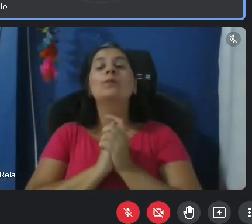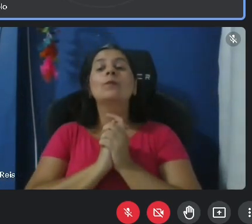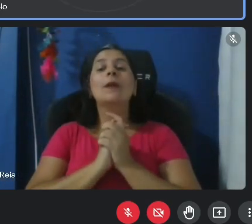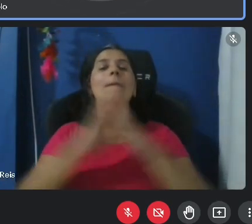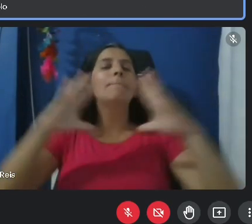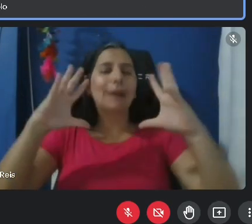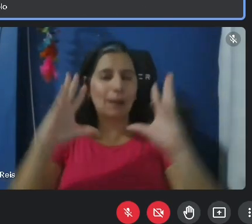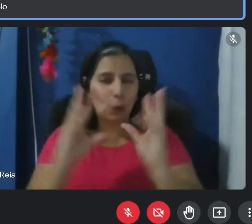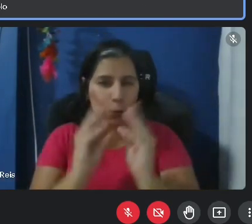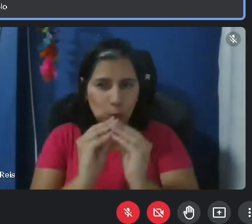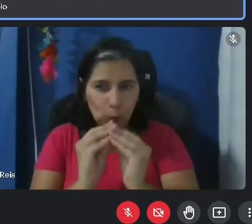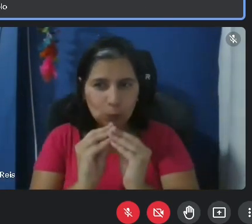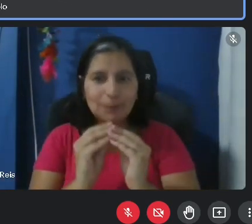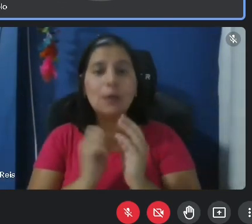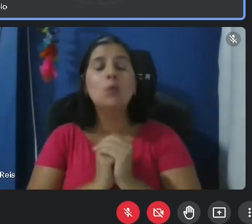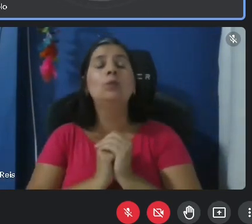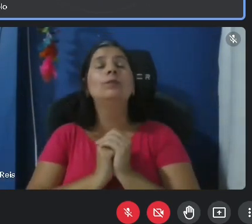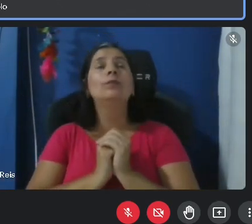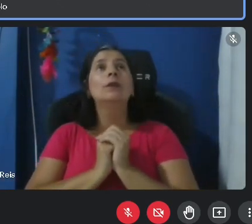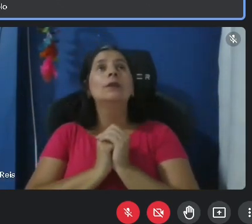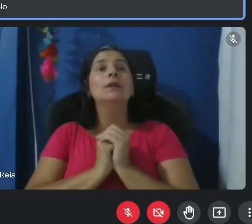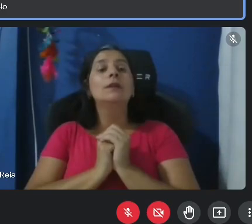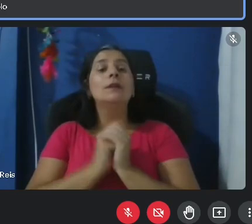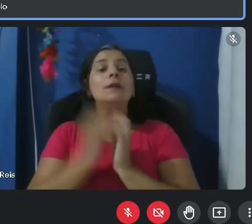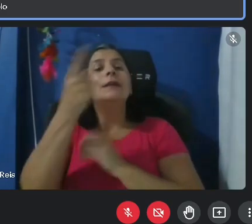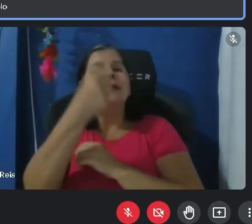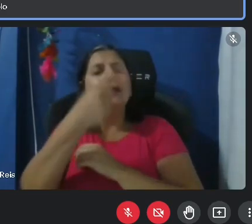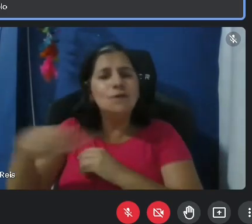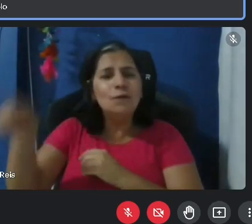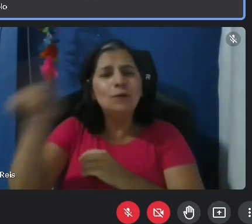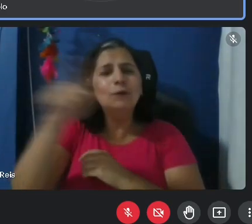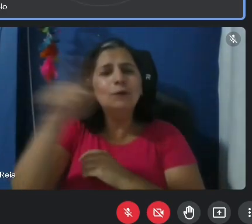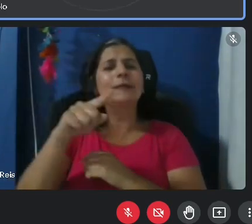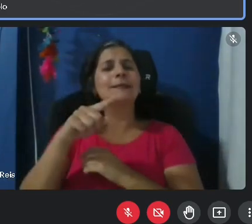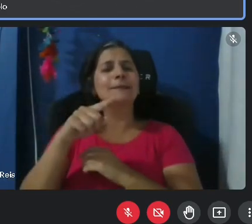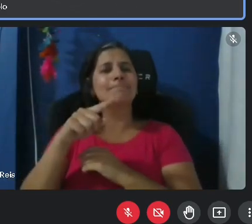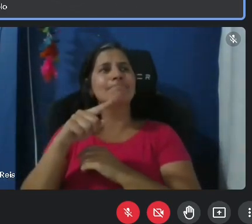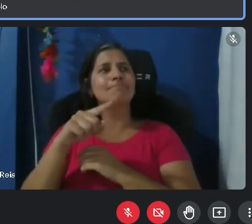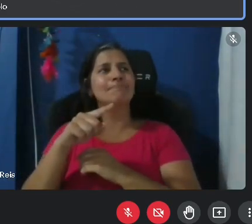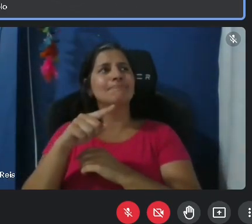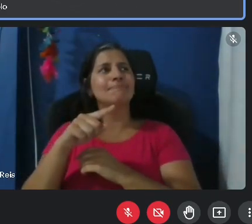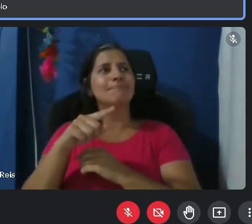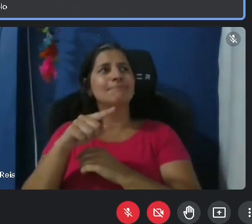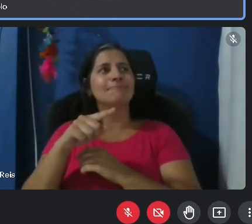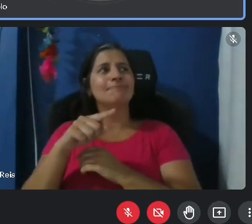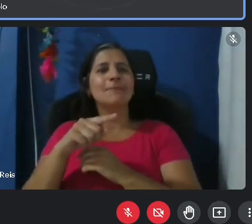Então, eu vou finalizar fazendo um apanhado geral, né? Um resumo.